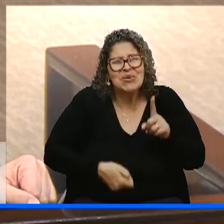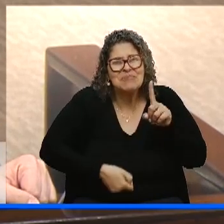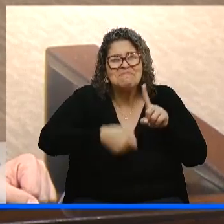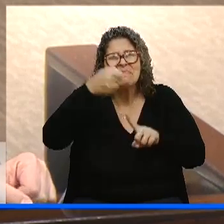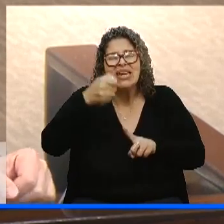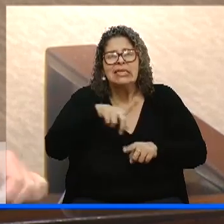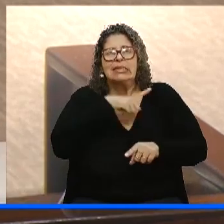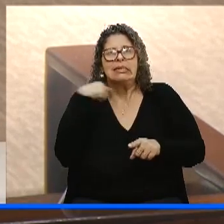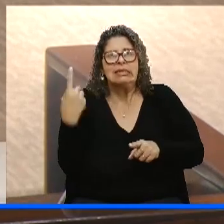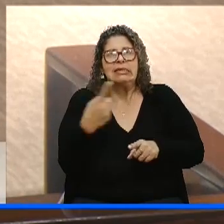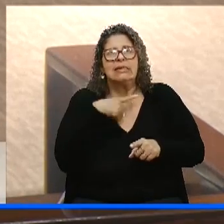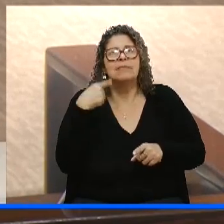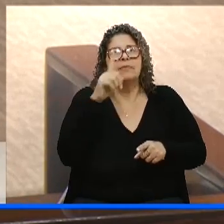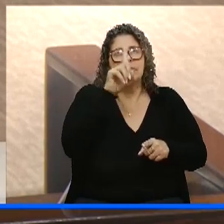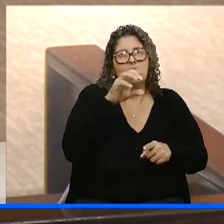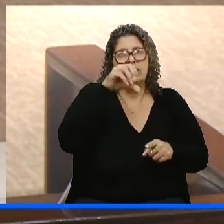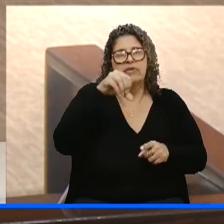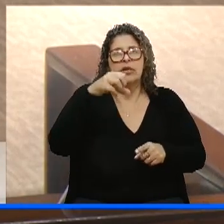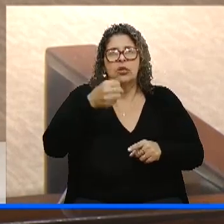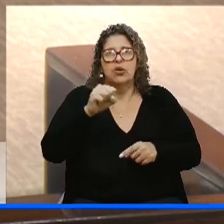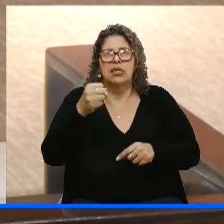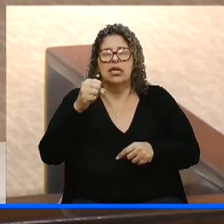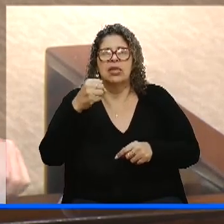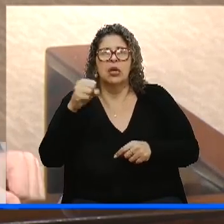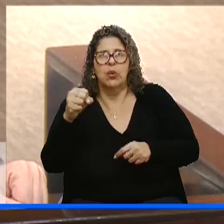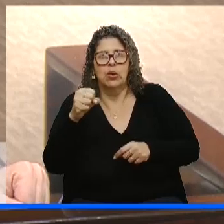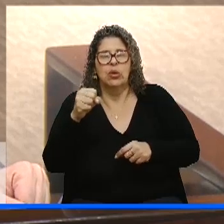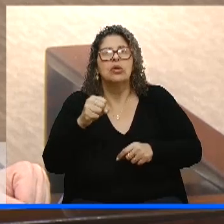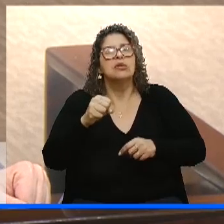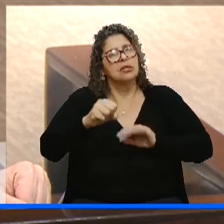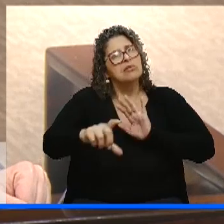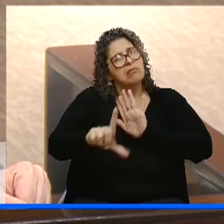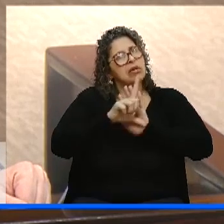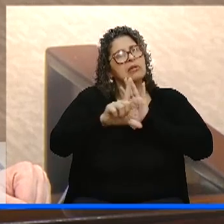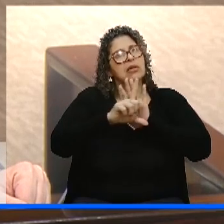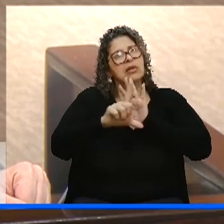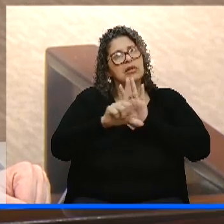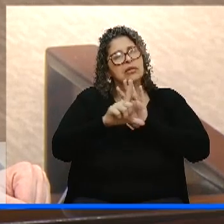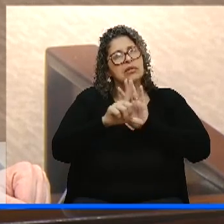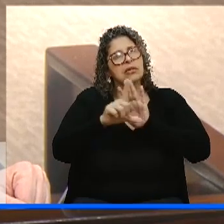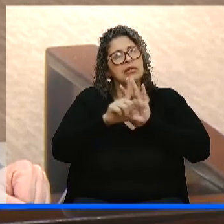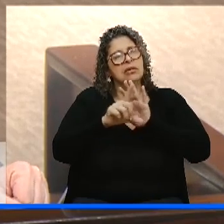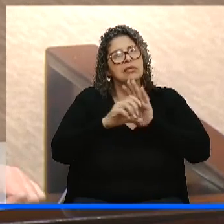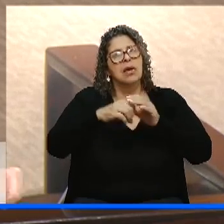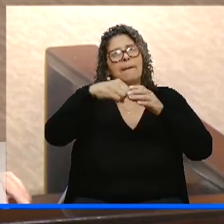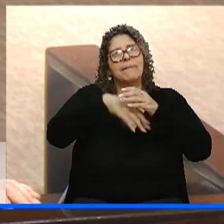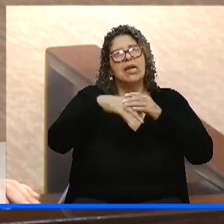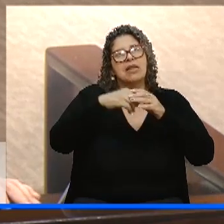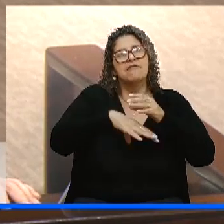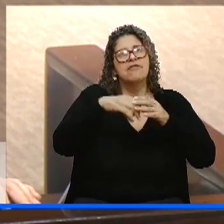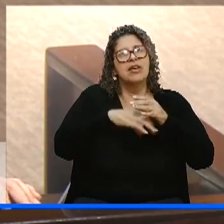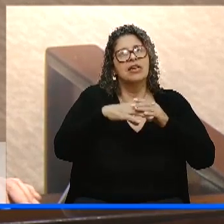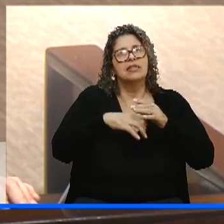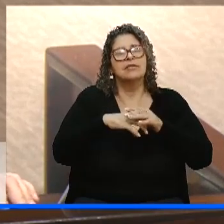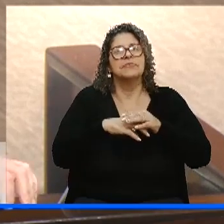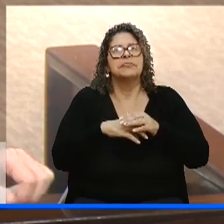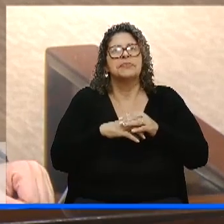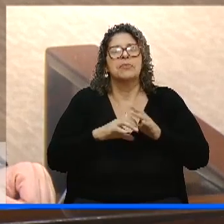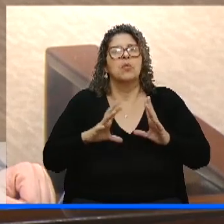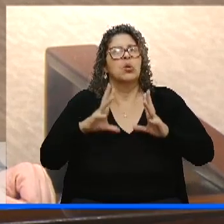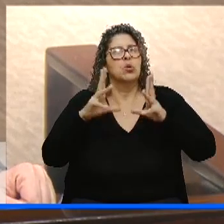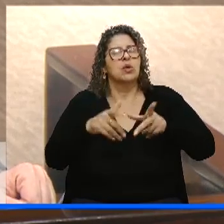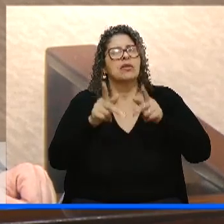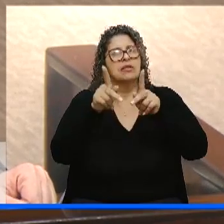1988 também ampara benefícios que não são mais aceitos como legítimos pela maior parte da população